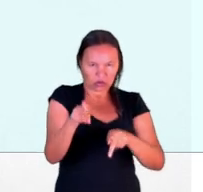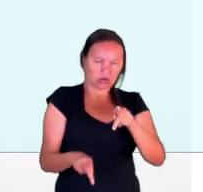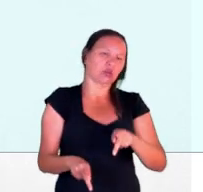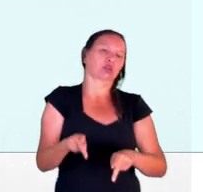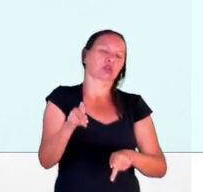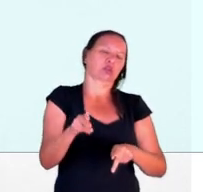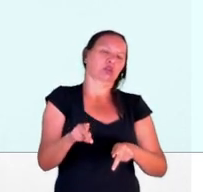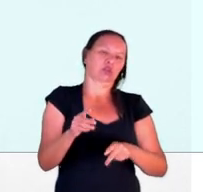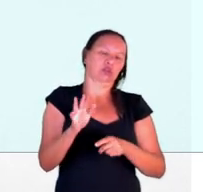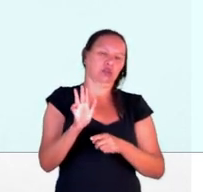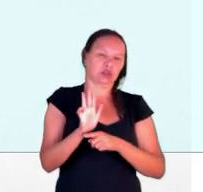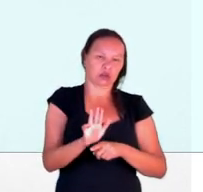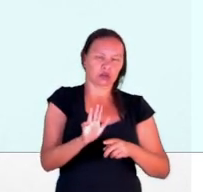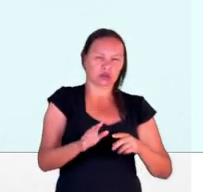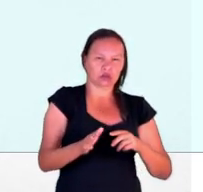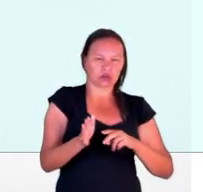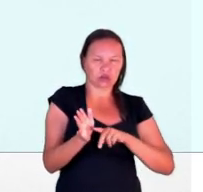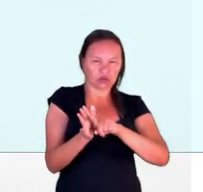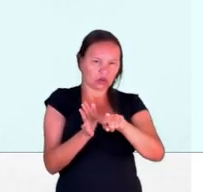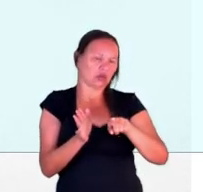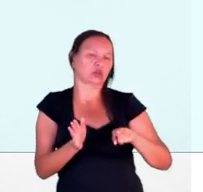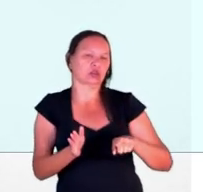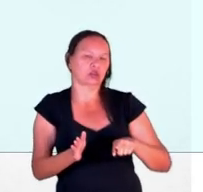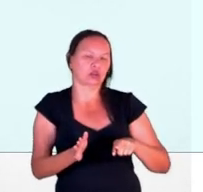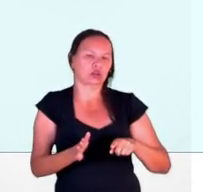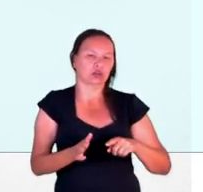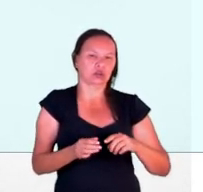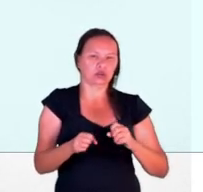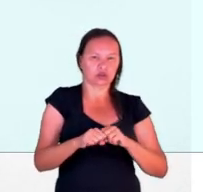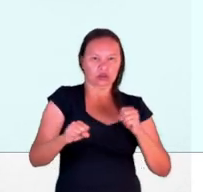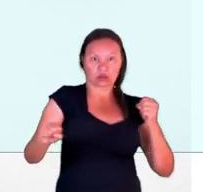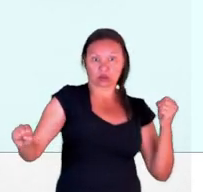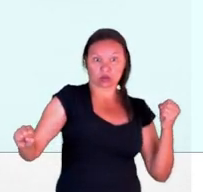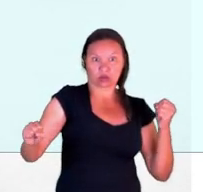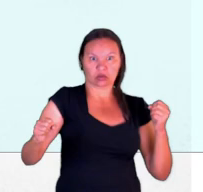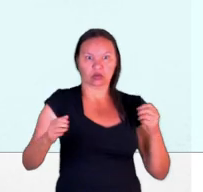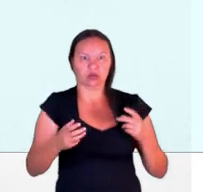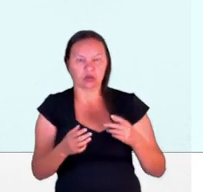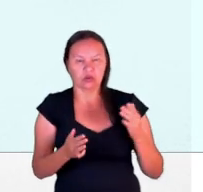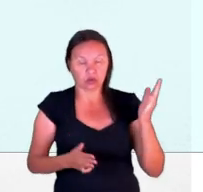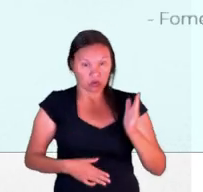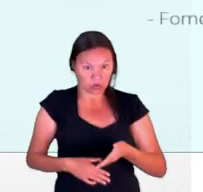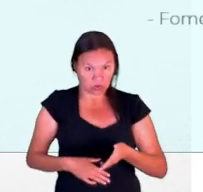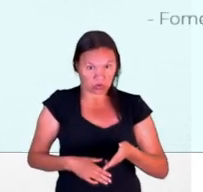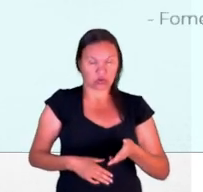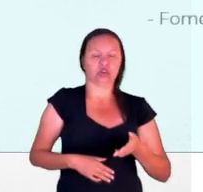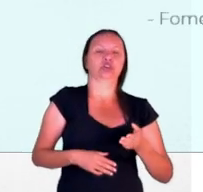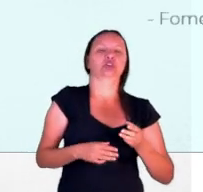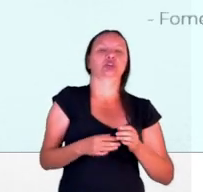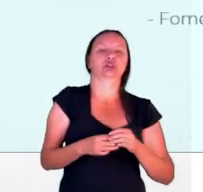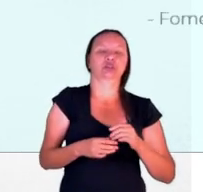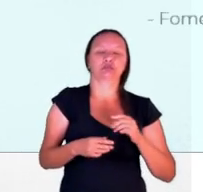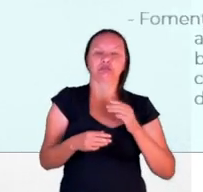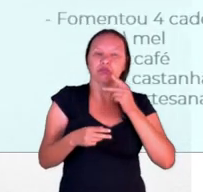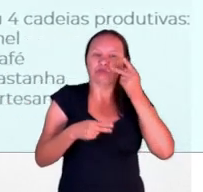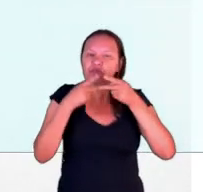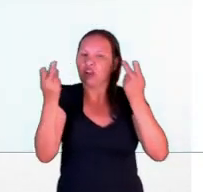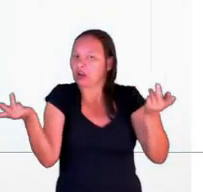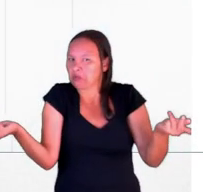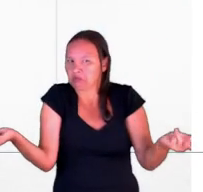atendidas diretamente mas um impacto indireto muito maior né que a gente não tem nem hoje como eh mensurar